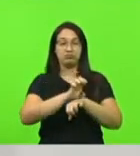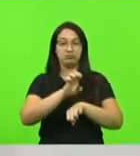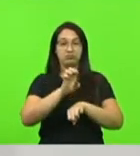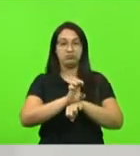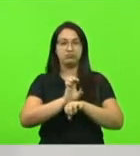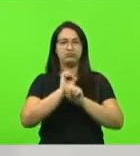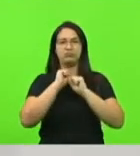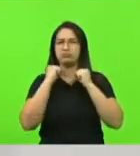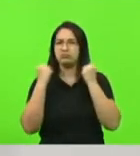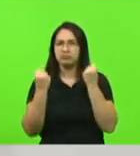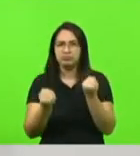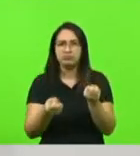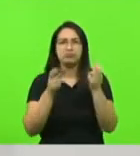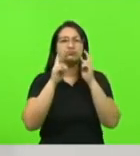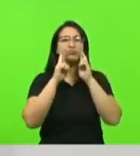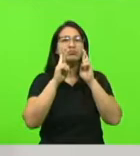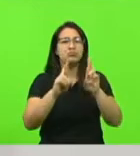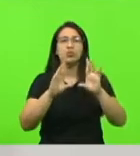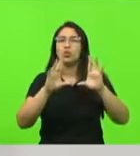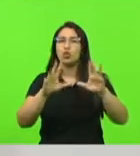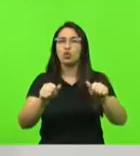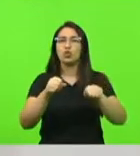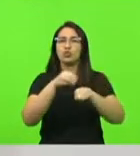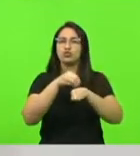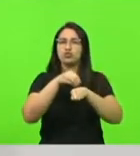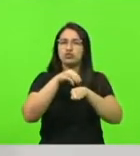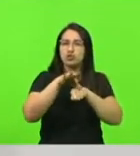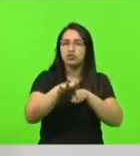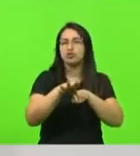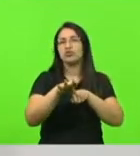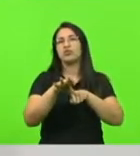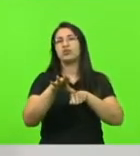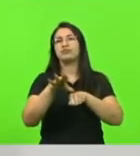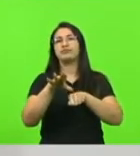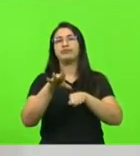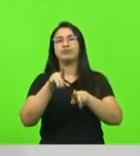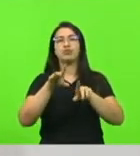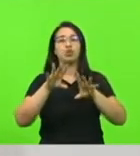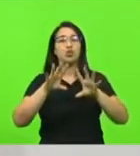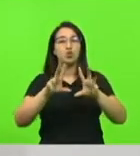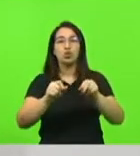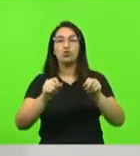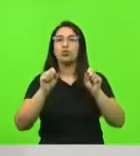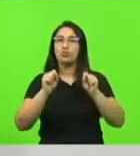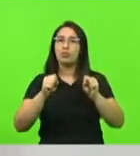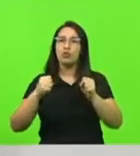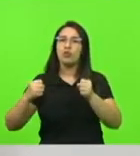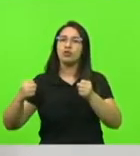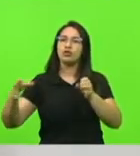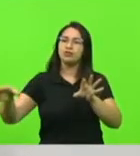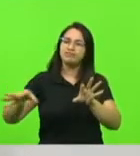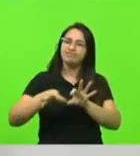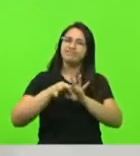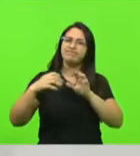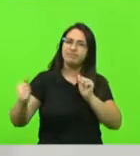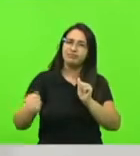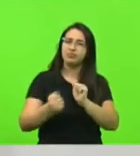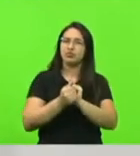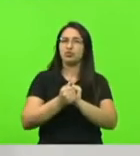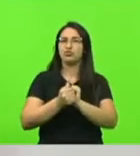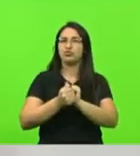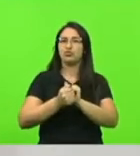todas as reivindicações e sugestões, fazendo com que todos se sintam parte desse projeto, participando das